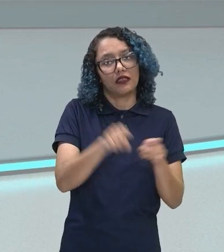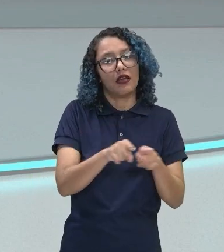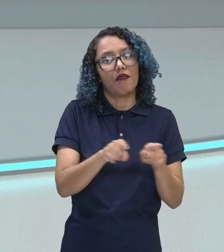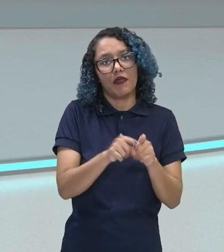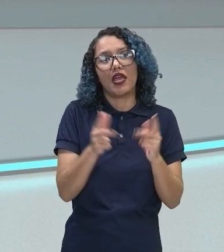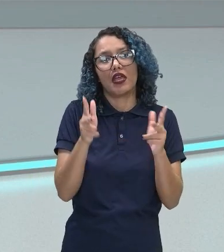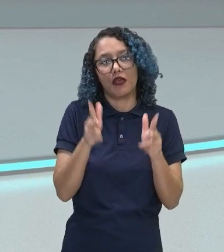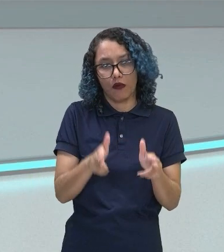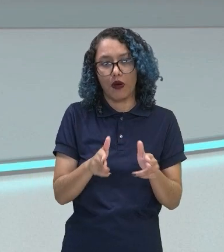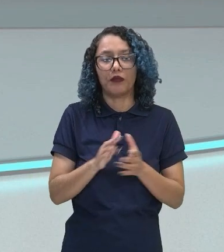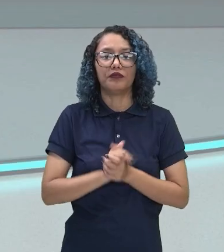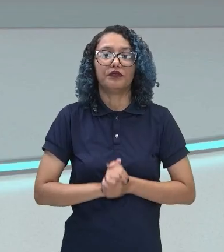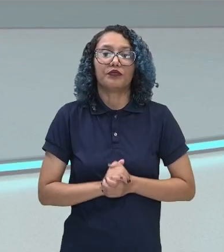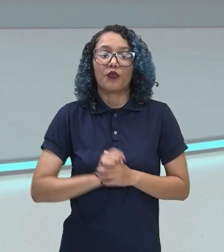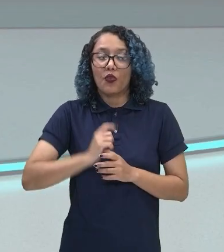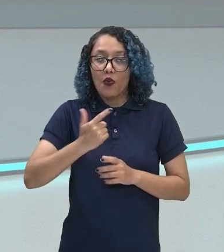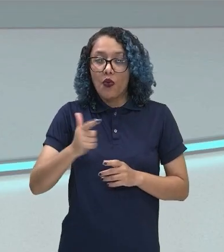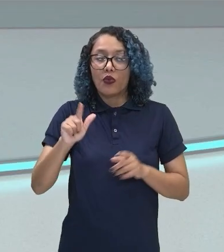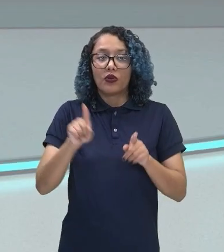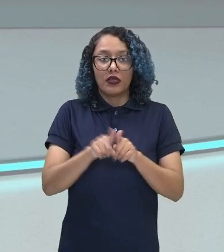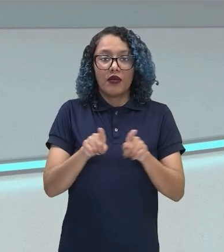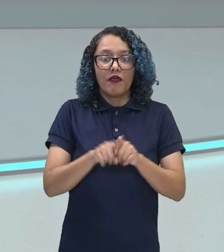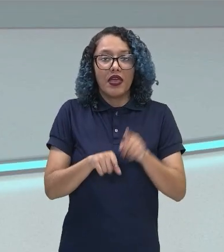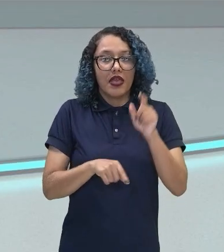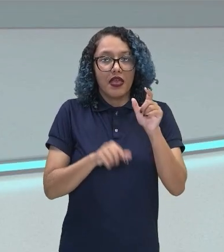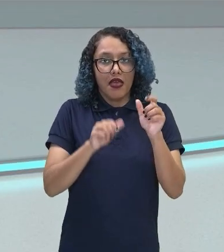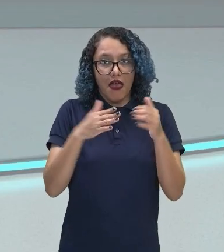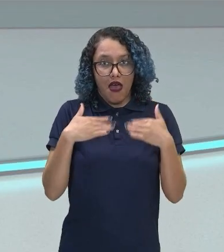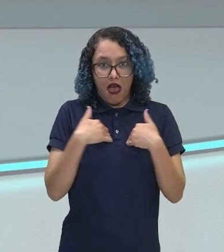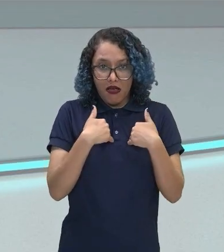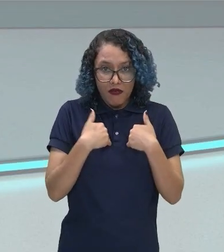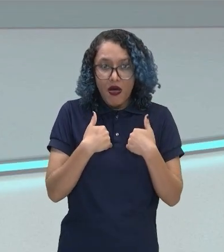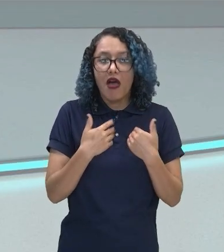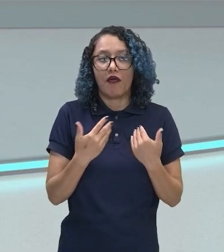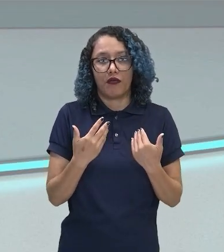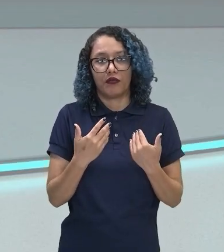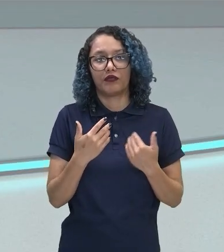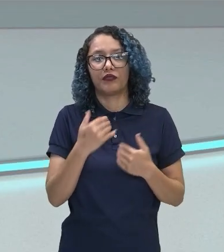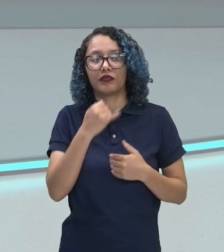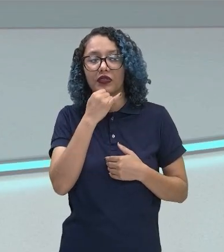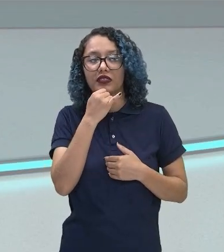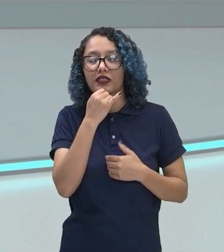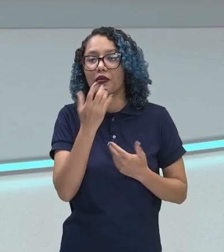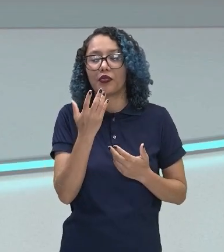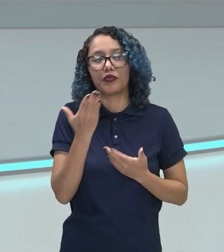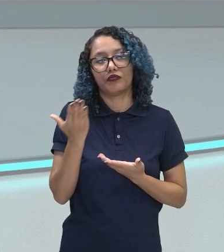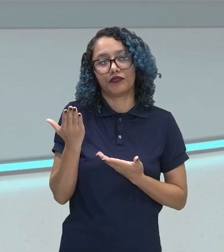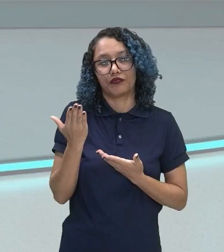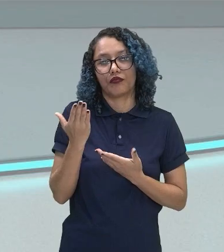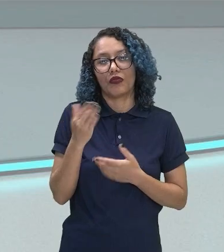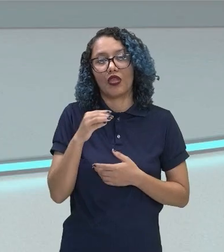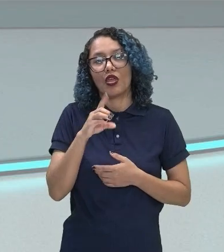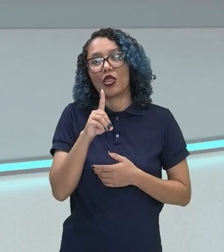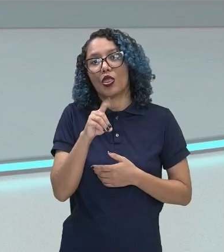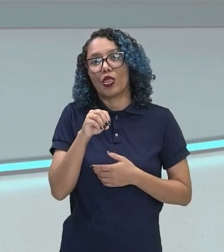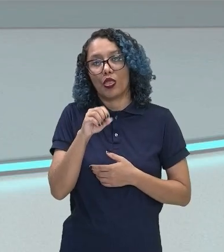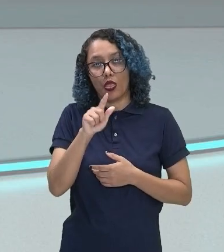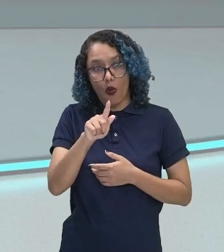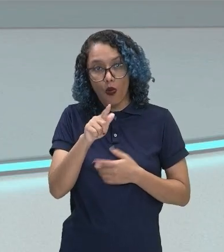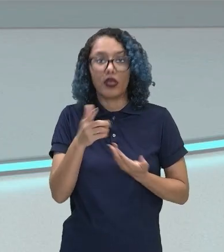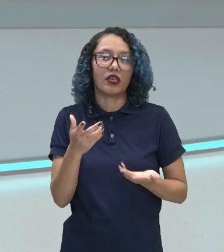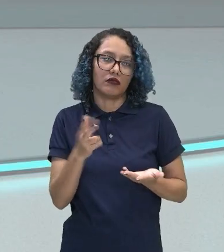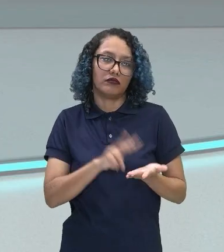também substantivos, os animais, né? Animals em língua inglesa. Exemplos, dog também, né? Então, cachorro,